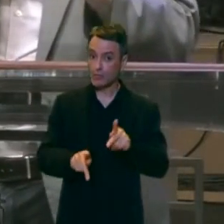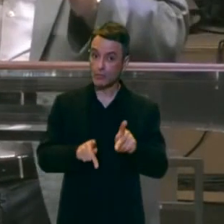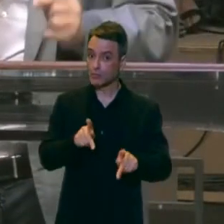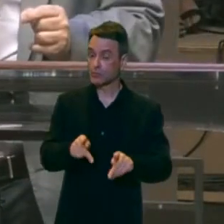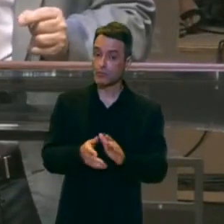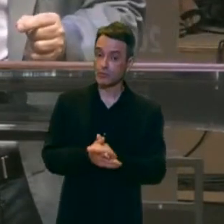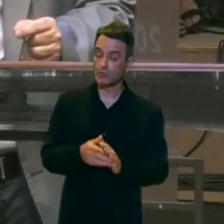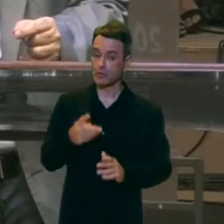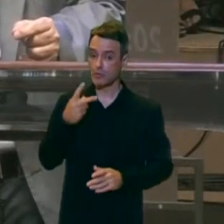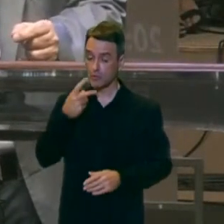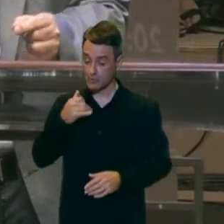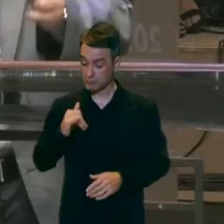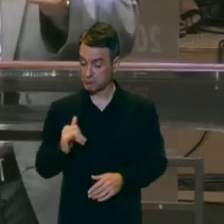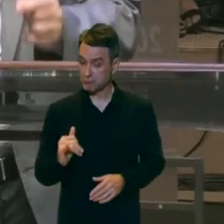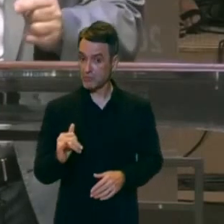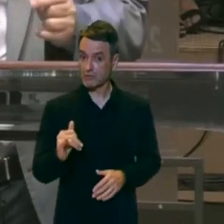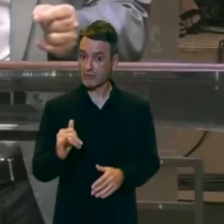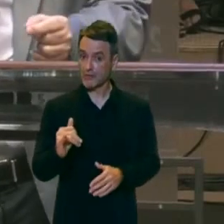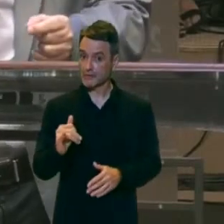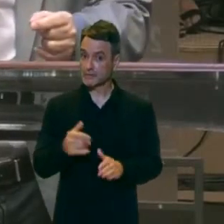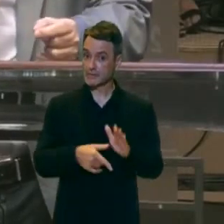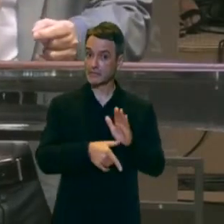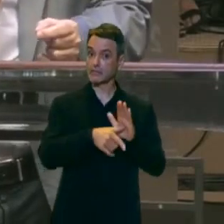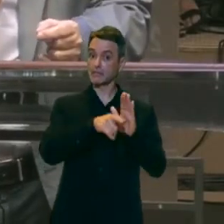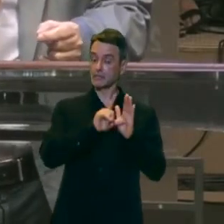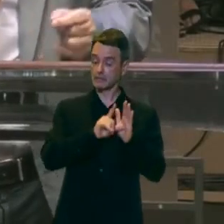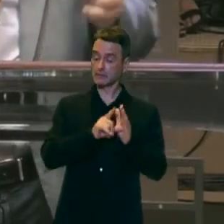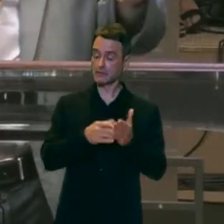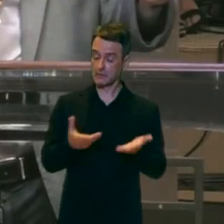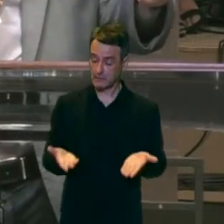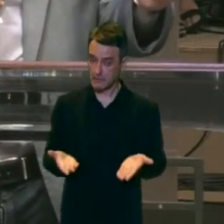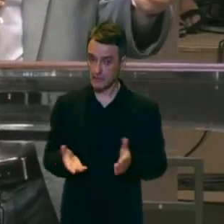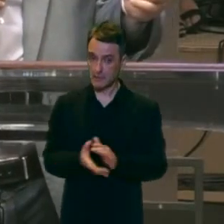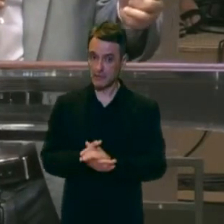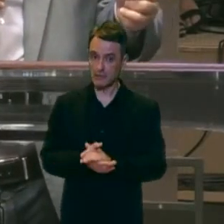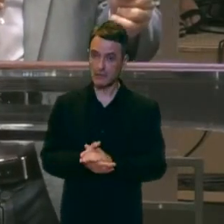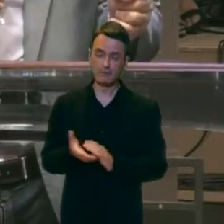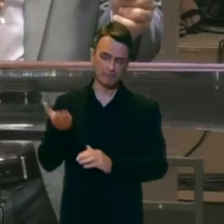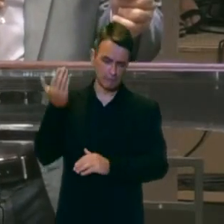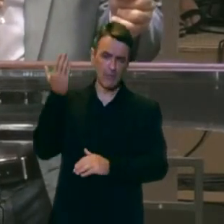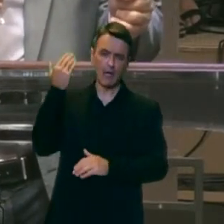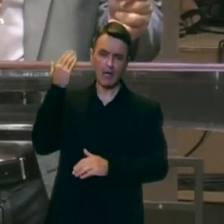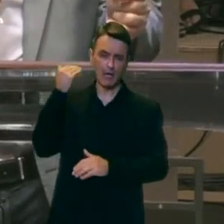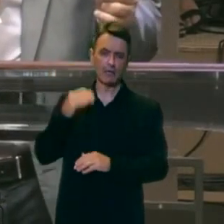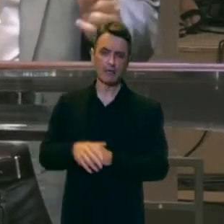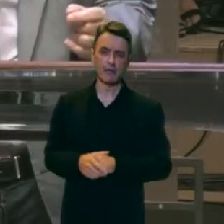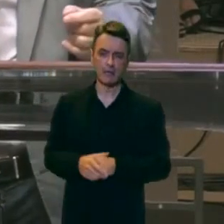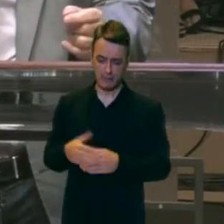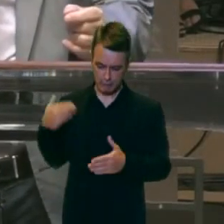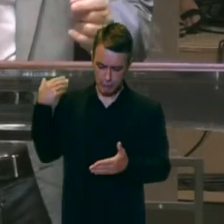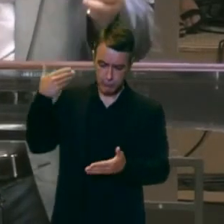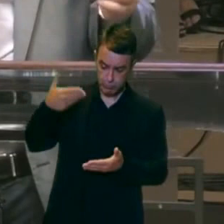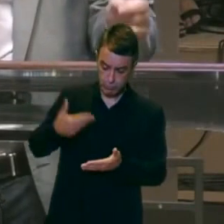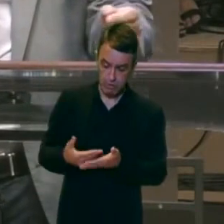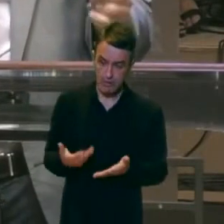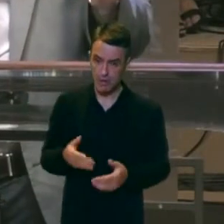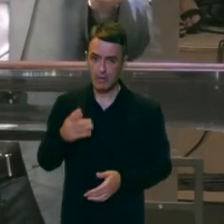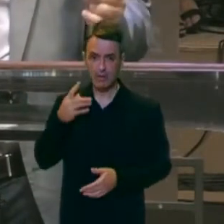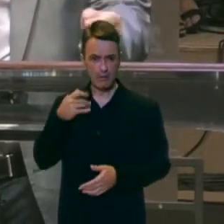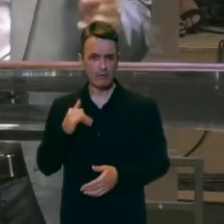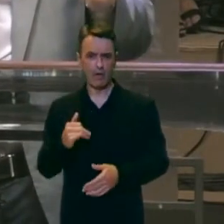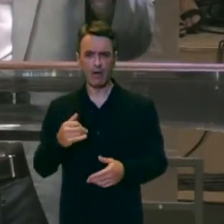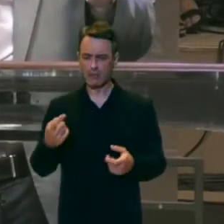Os profetas que precederam você e a mim, desde os tempos antigos, profetizaram